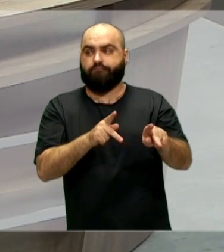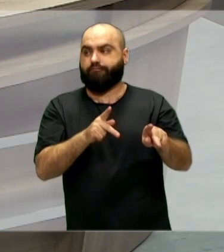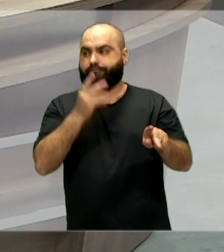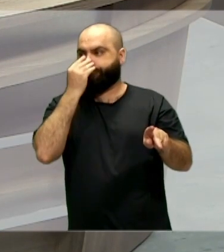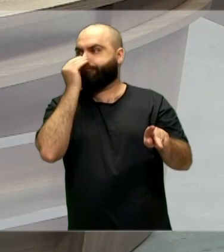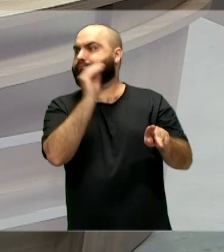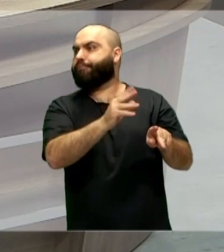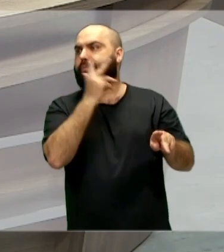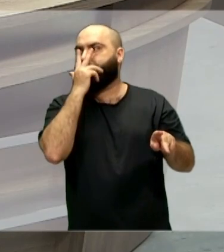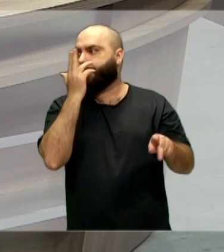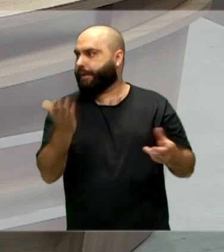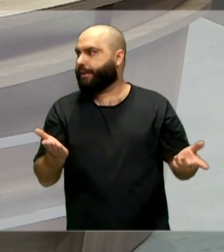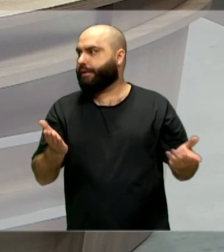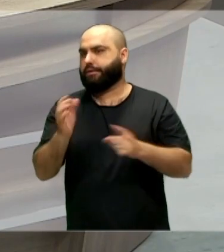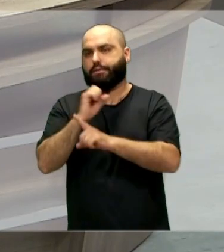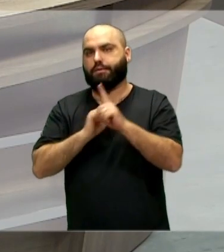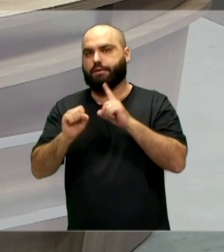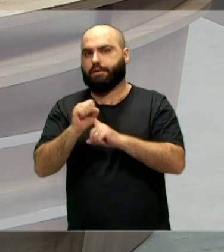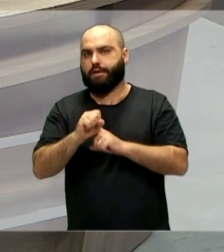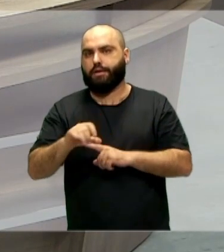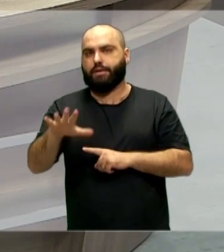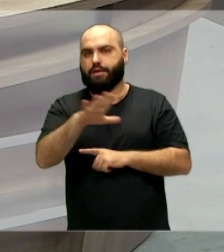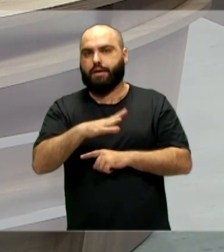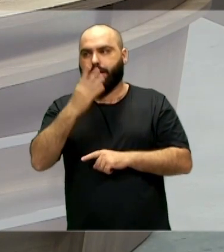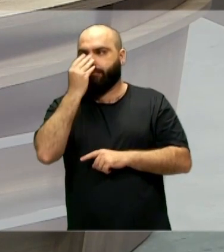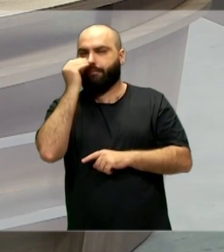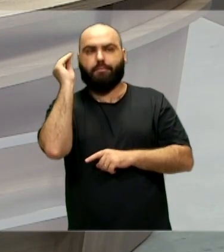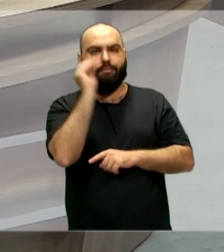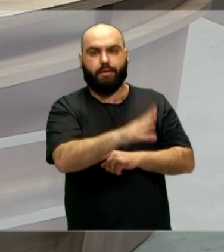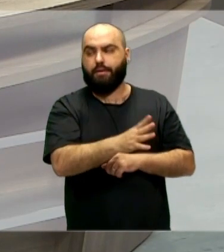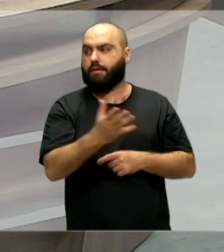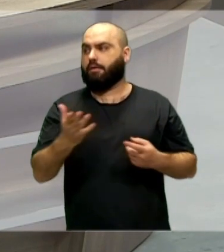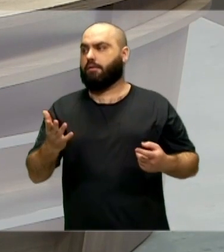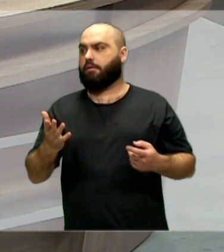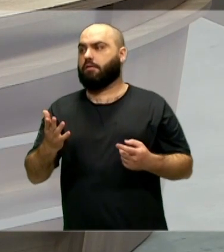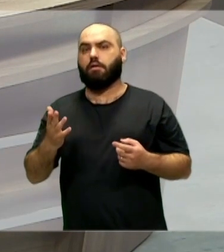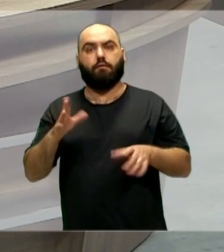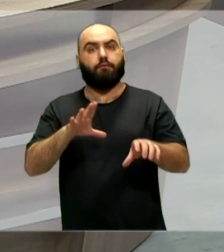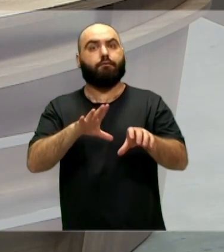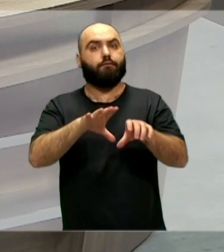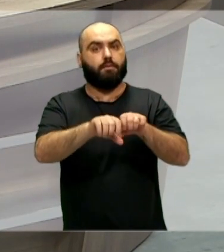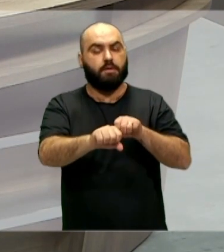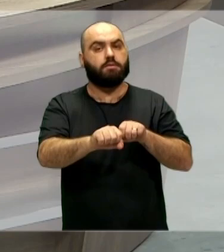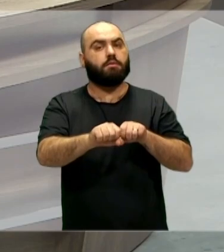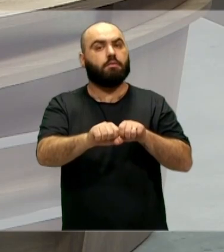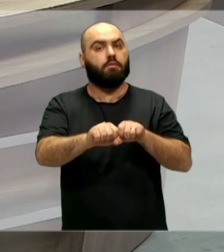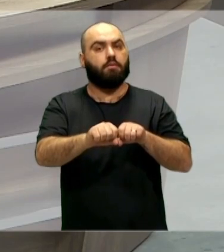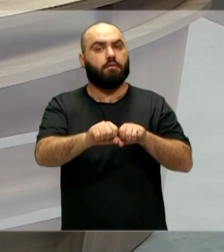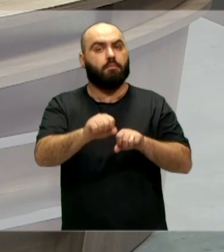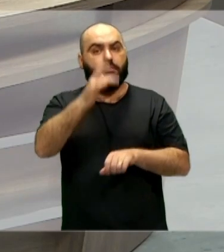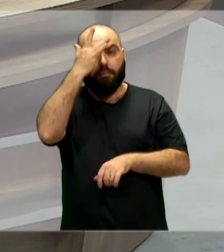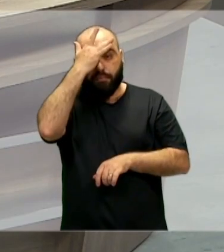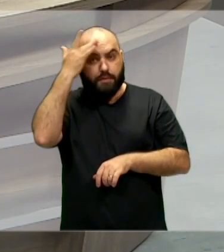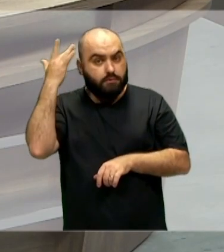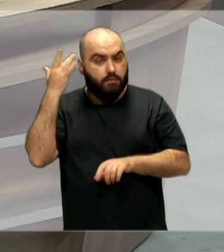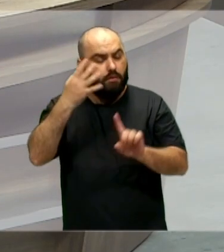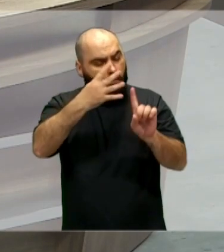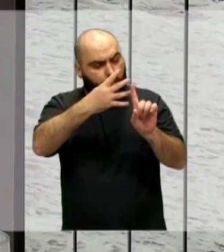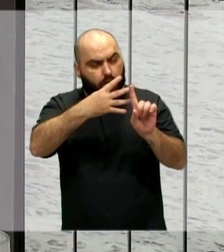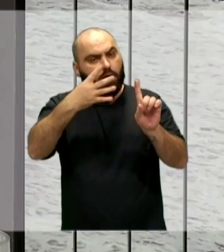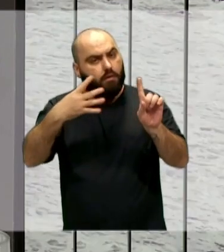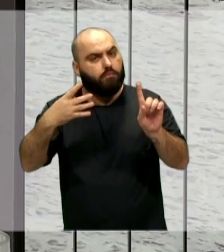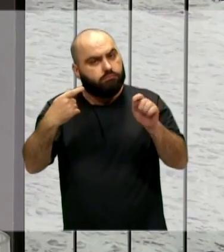aspas, e vamos trazer a oportunidade de ter uma formação direcionada também para as pessoas LGBT.